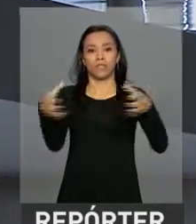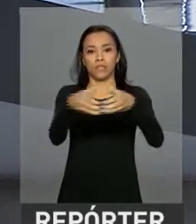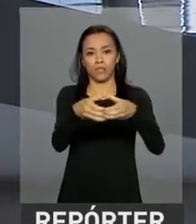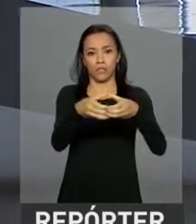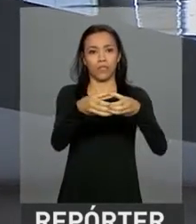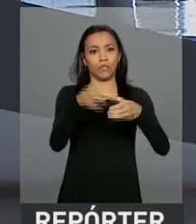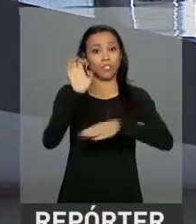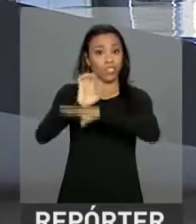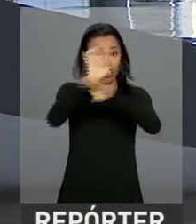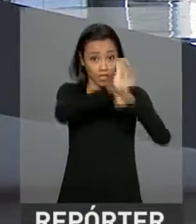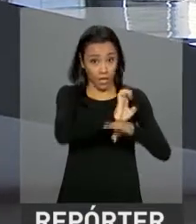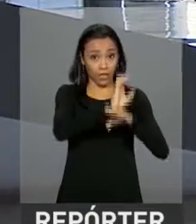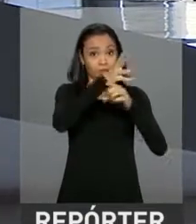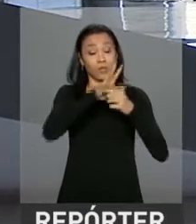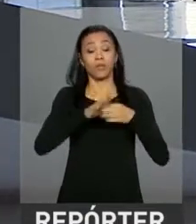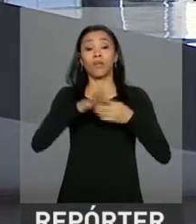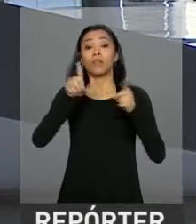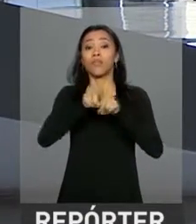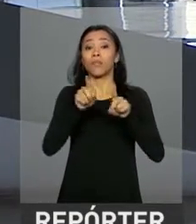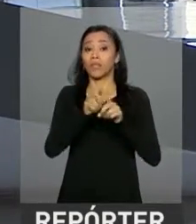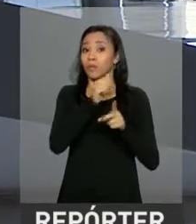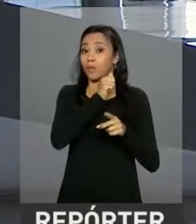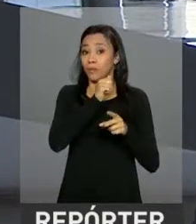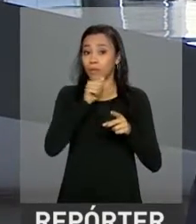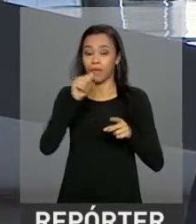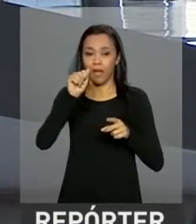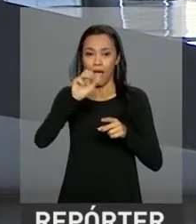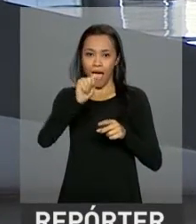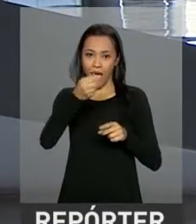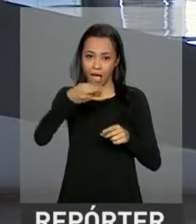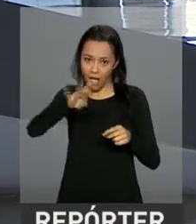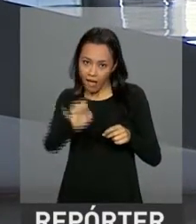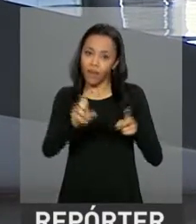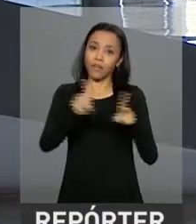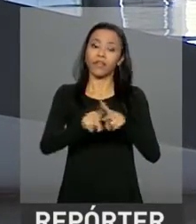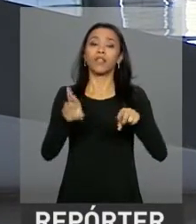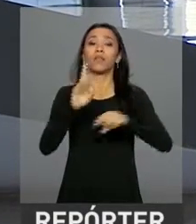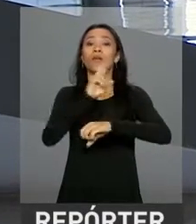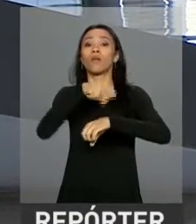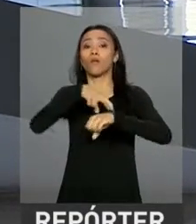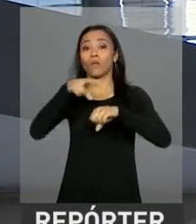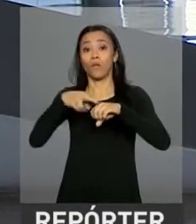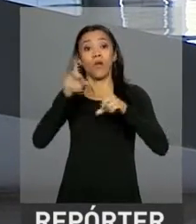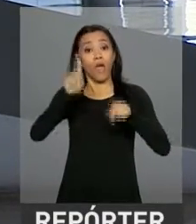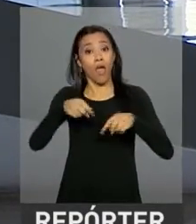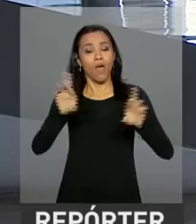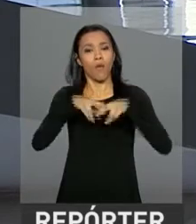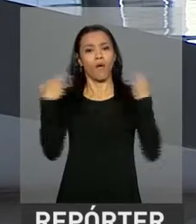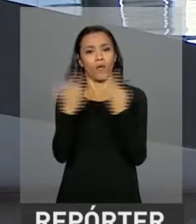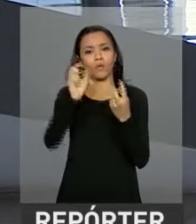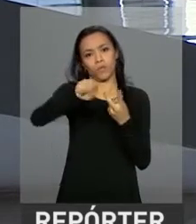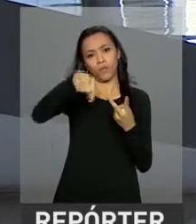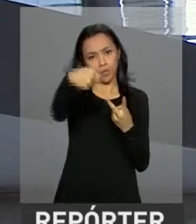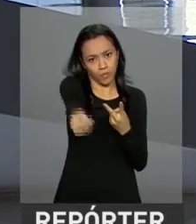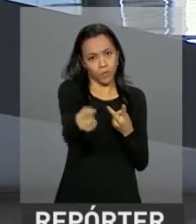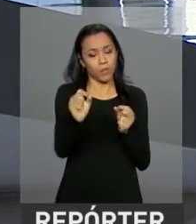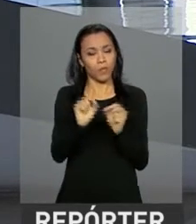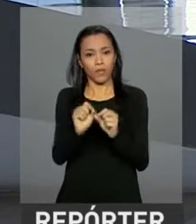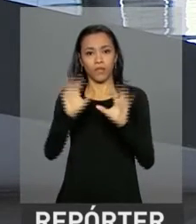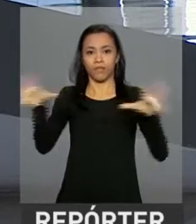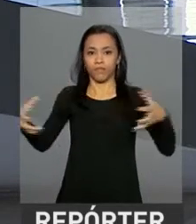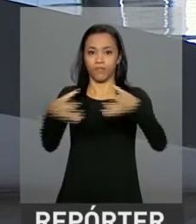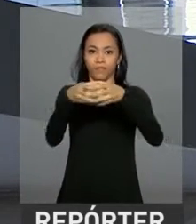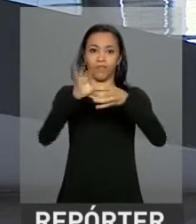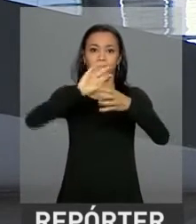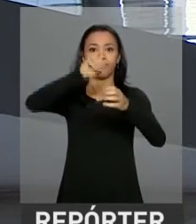dos estados do Acre e de Rondônia. Às 16h, o presidente recebe o senador Eduardo Lopes, líder do PRB, no